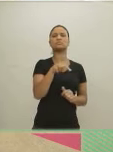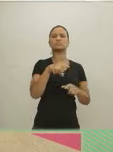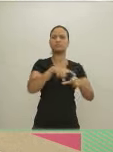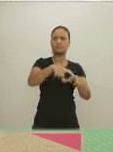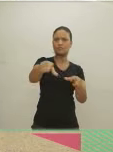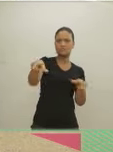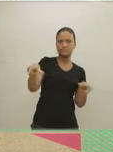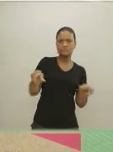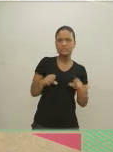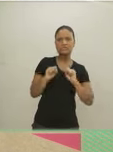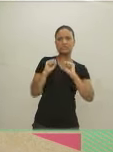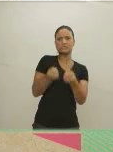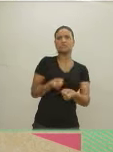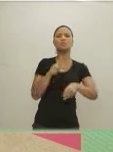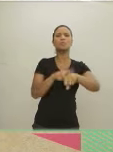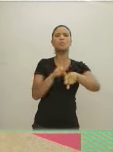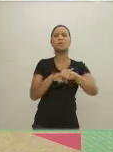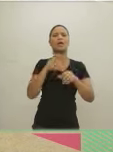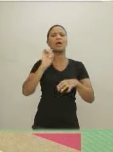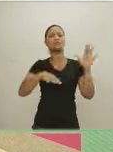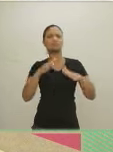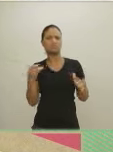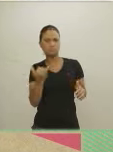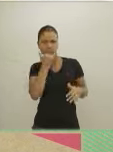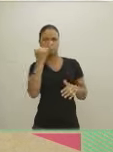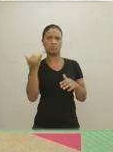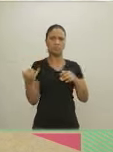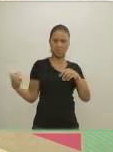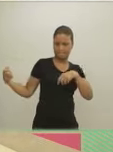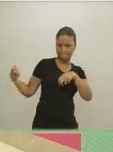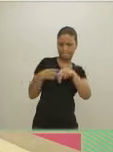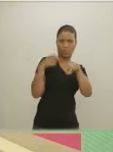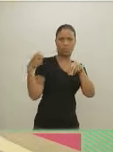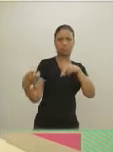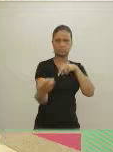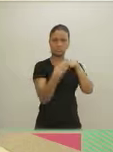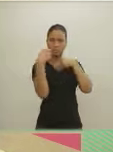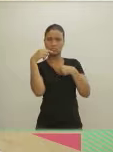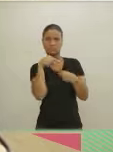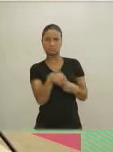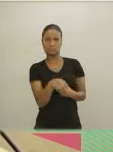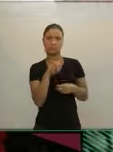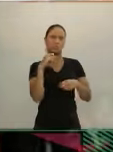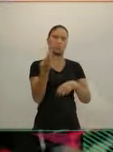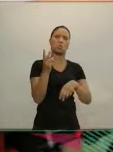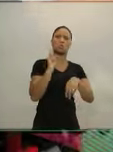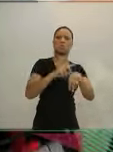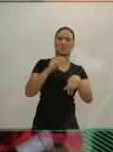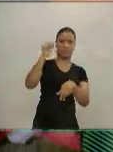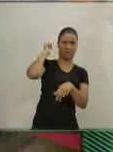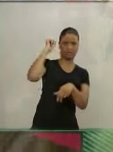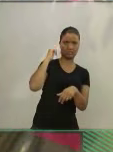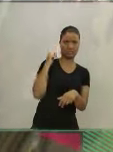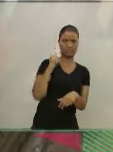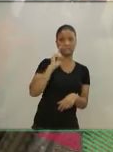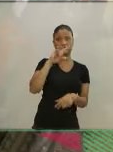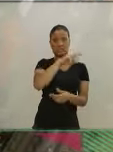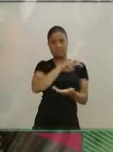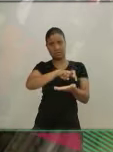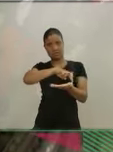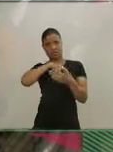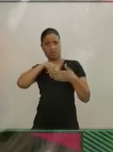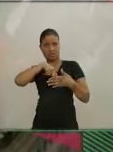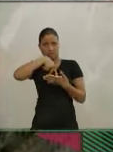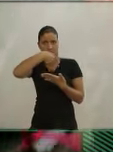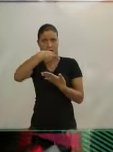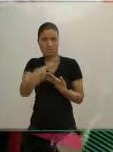Para que num momento de impacto ou lateral ou frontal ou mesmo por trás ele se ele cair pra